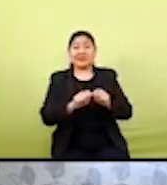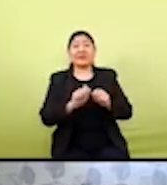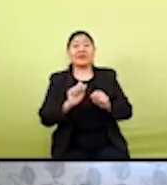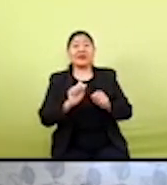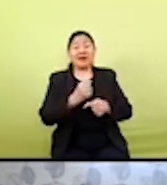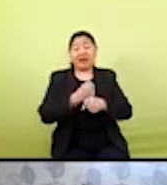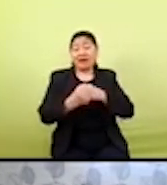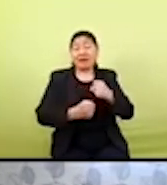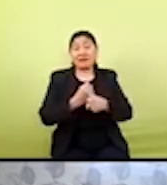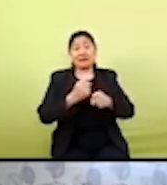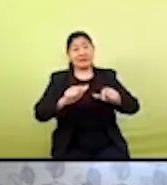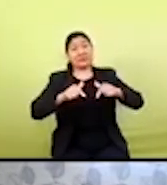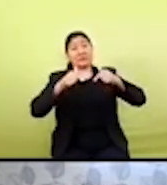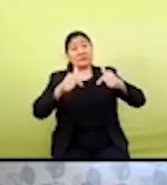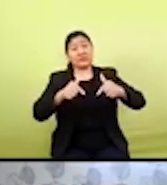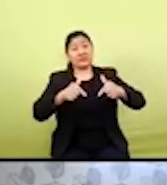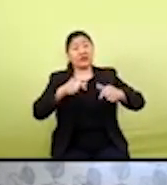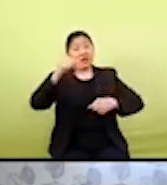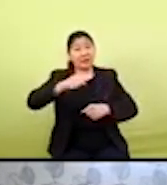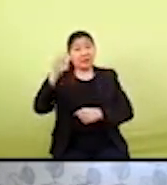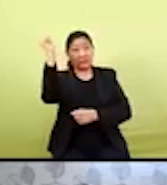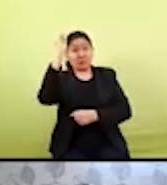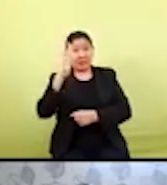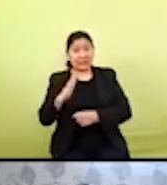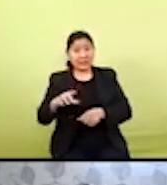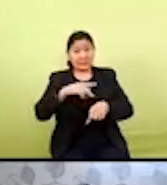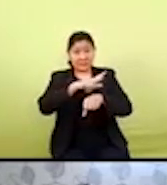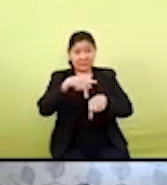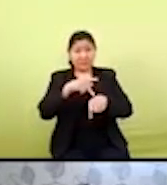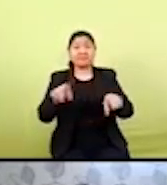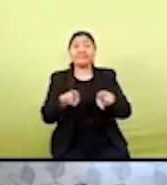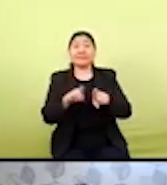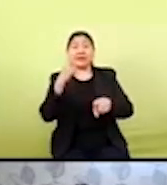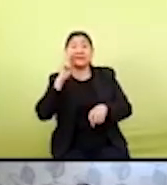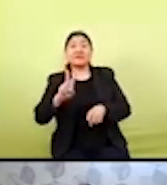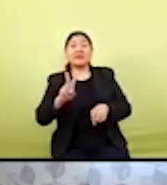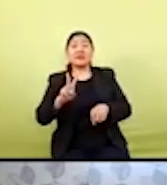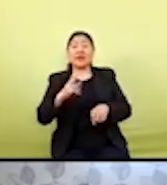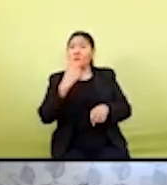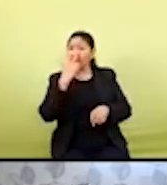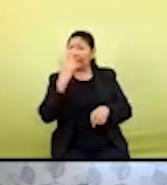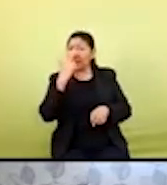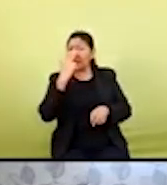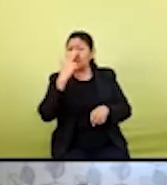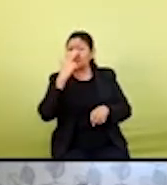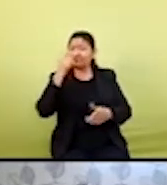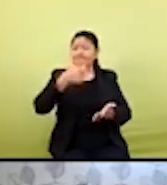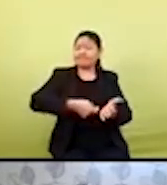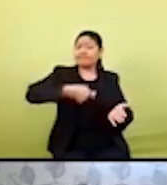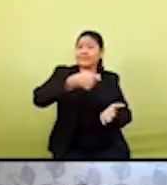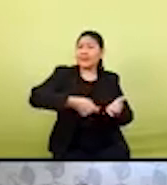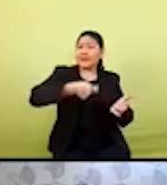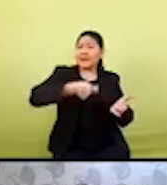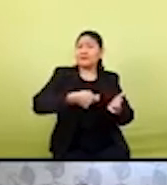Brasil para enfrentar esse problema, e a gente percebe que cada dia mais parece que a luta ela é